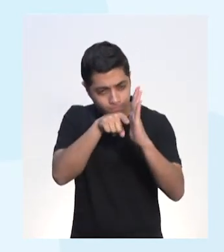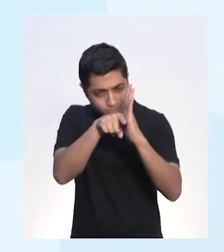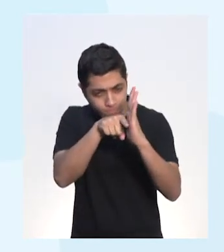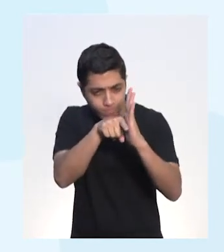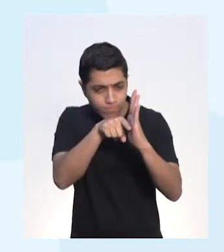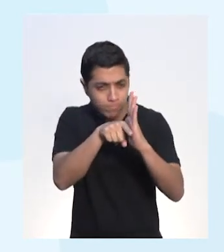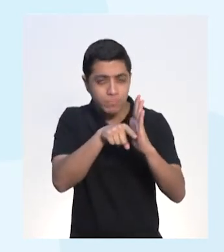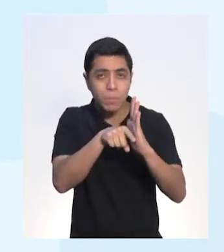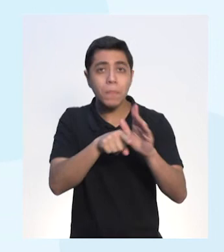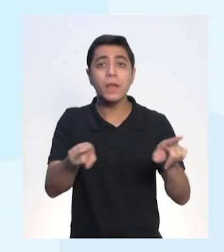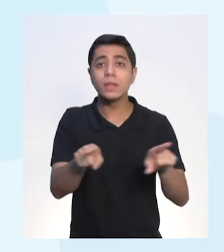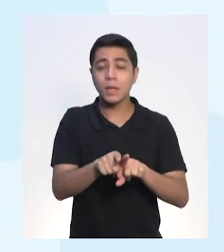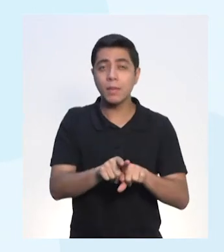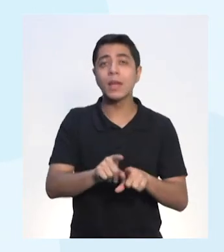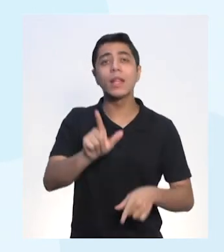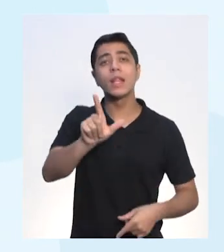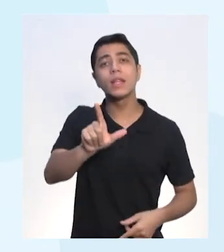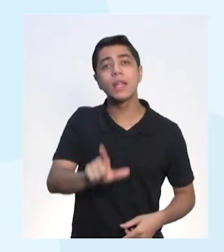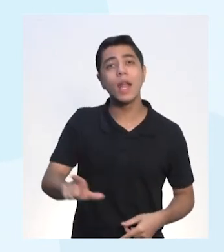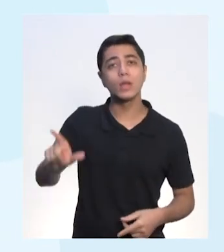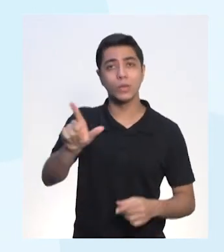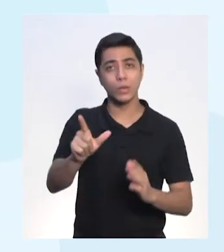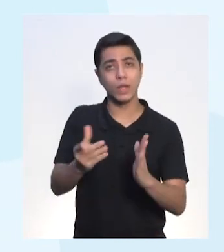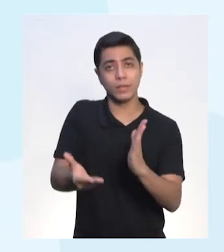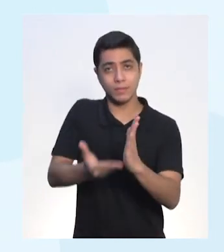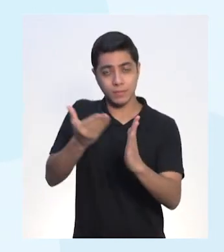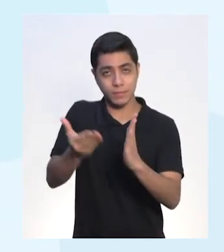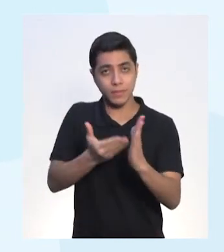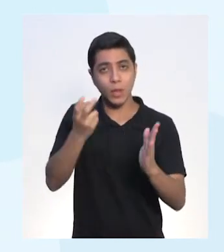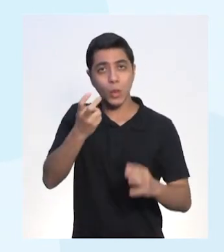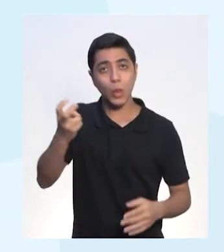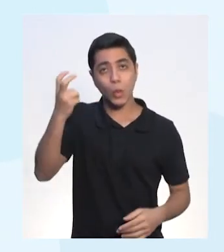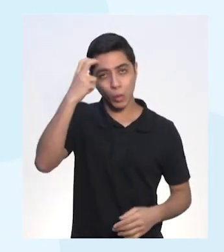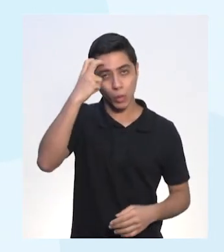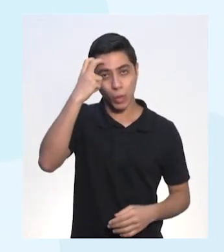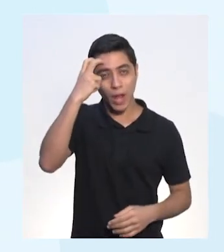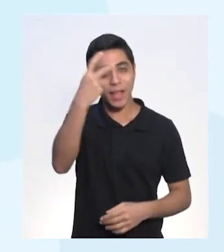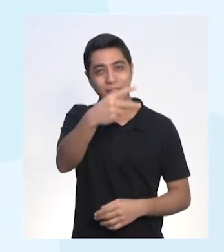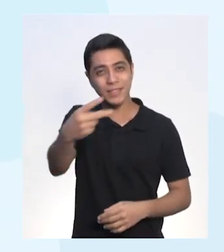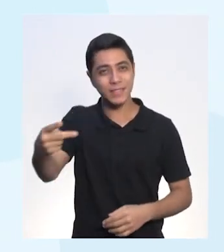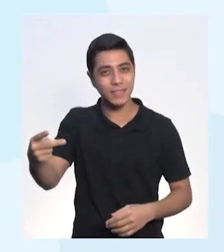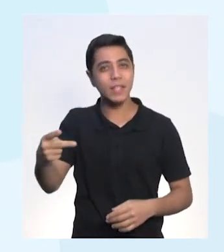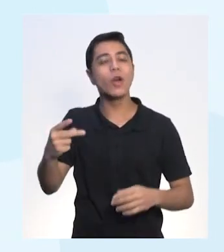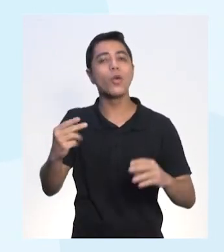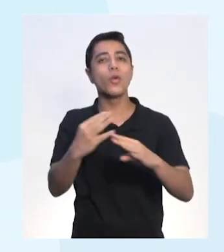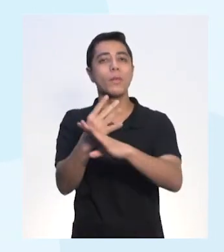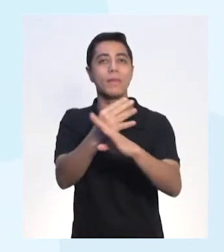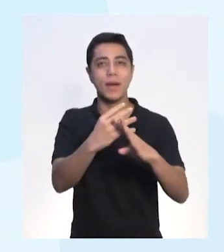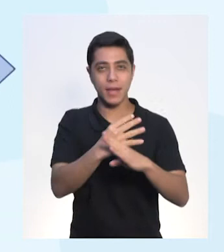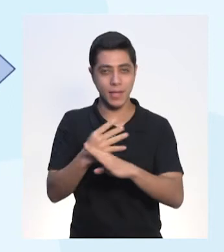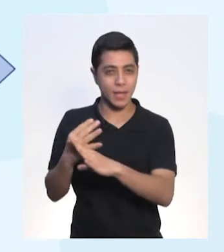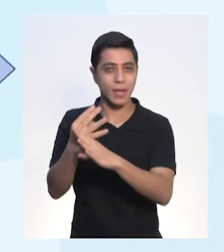práticas literárias e culturais como patrimônio cultural no contexto da cultura urbana.